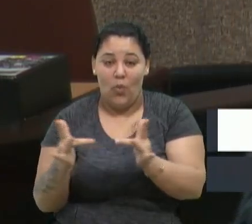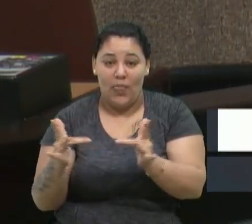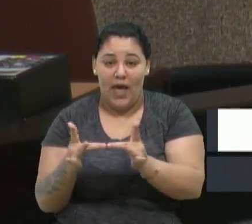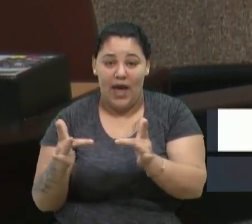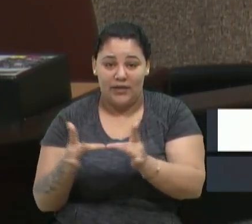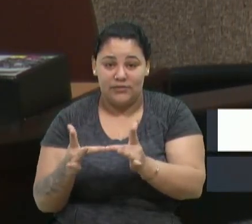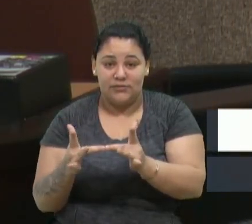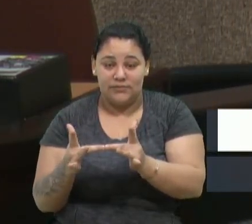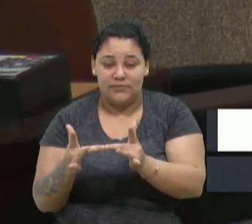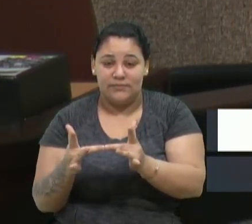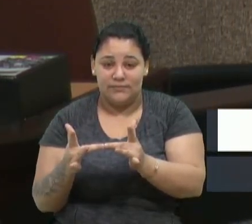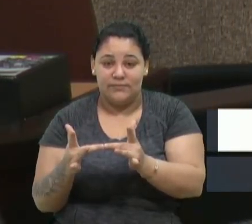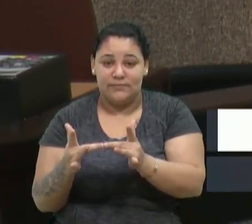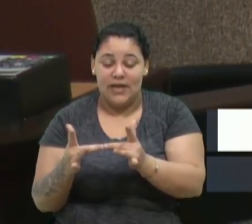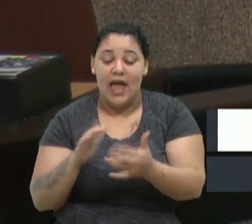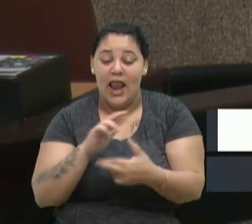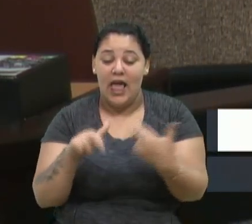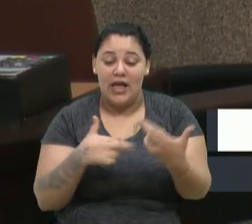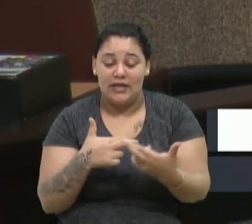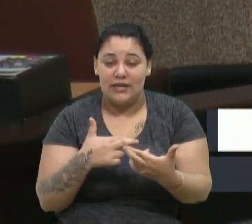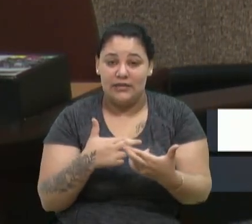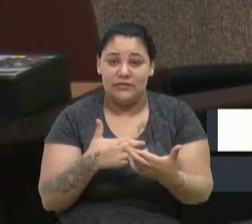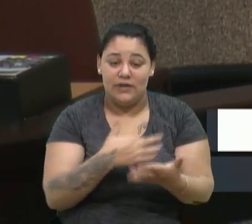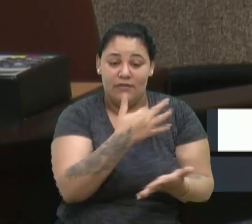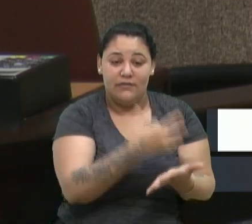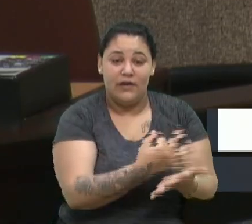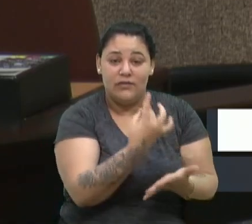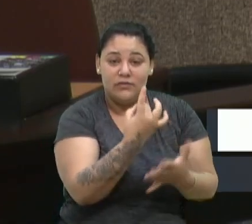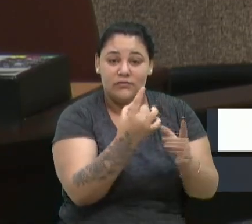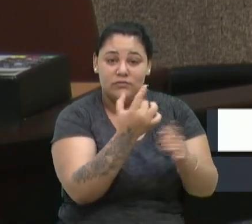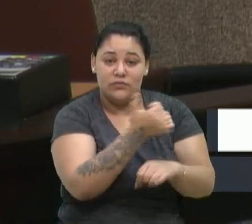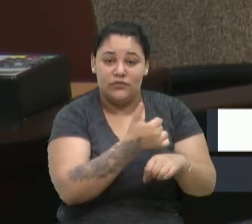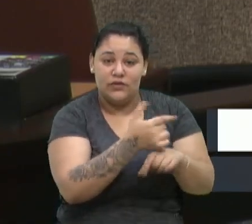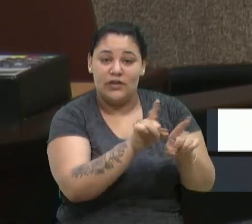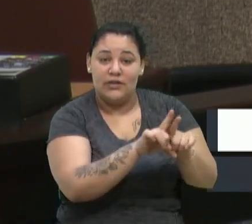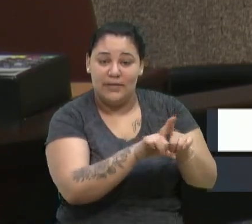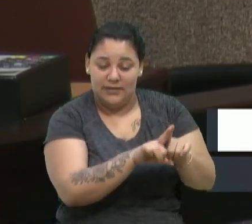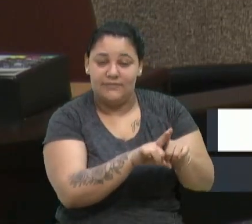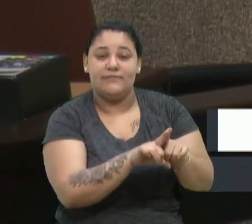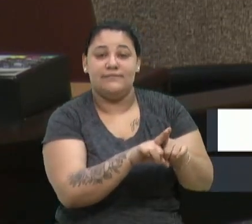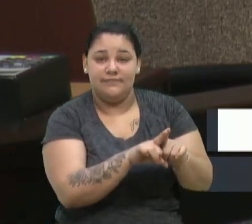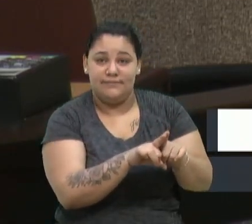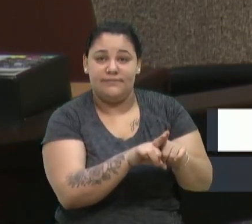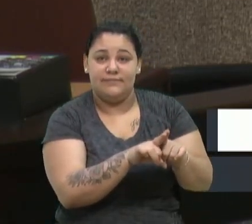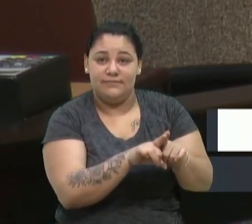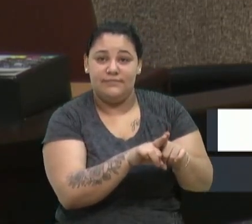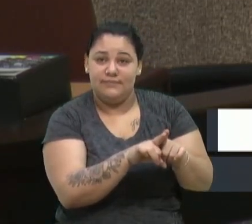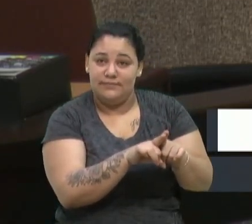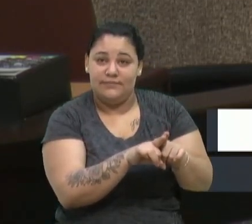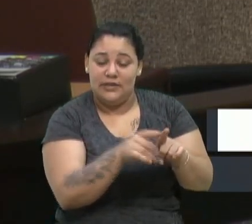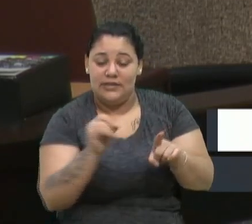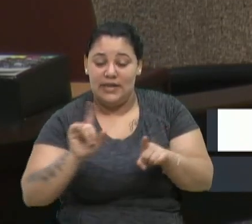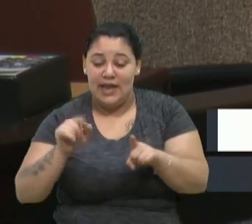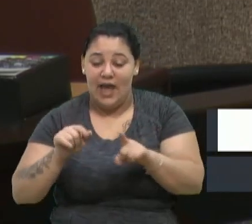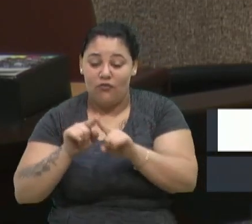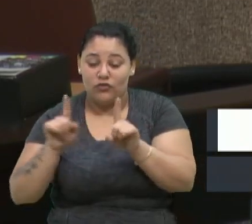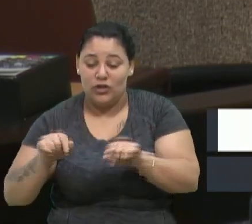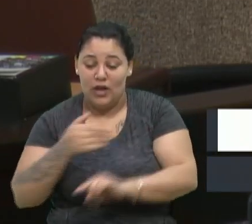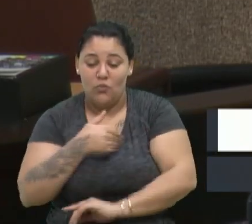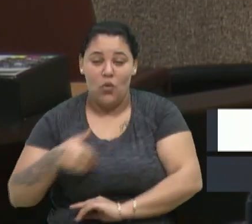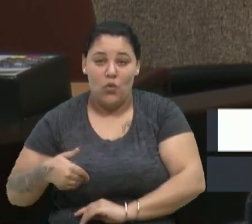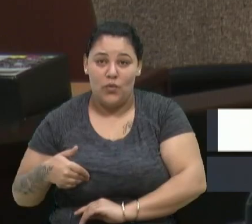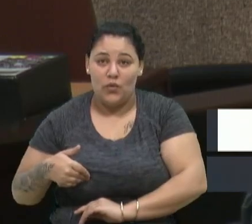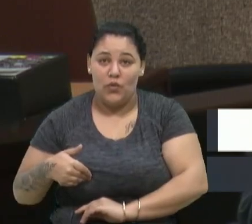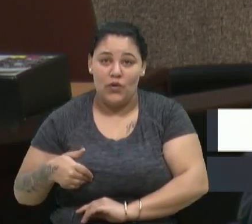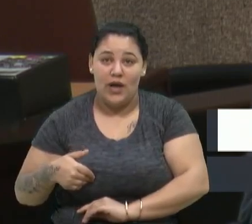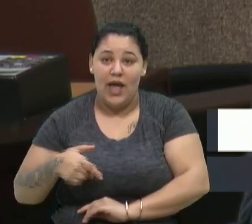e a relação de uma falta de um profissional, quando ele é o servidor público,